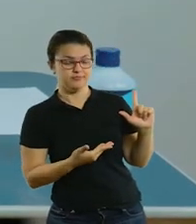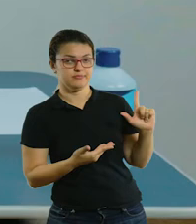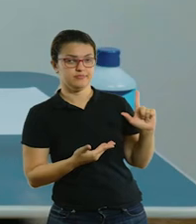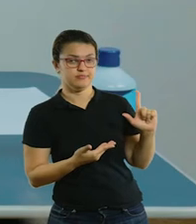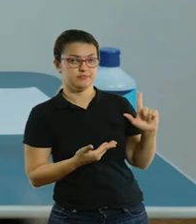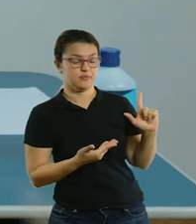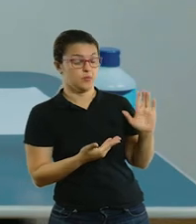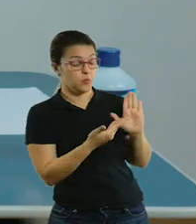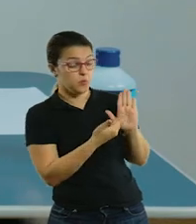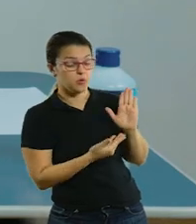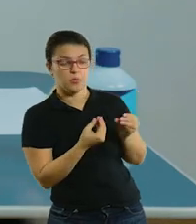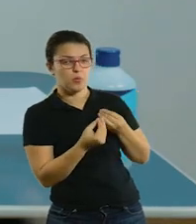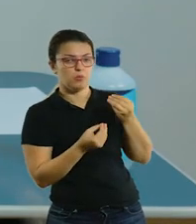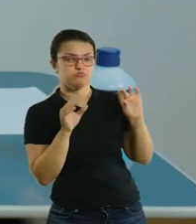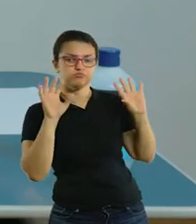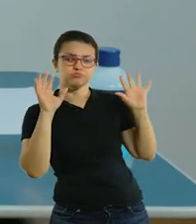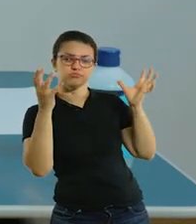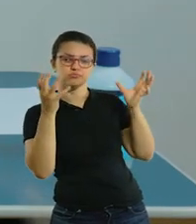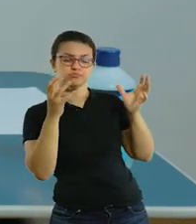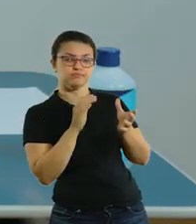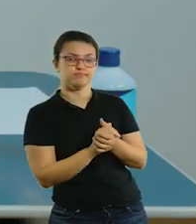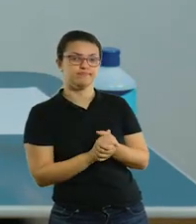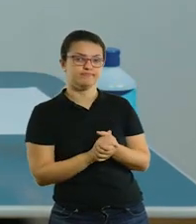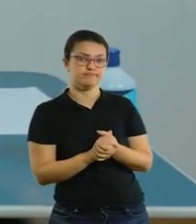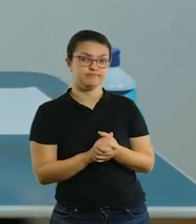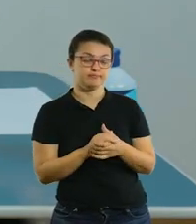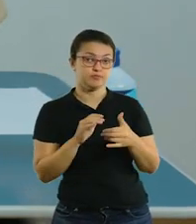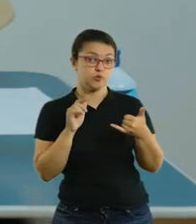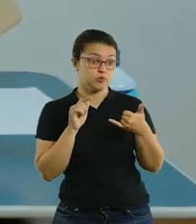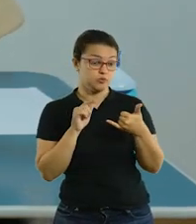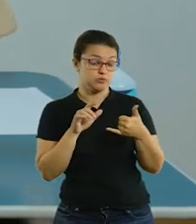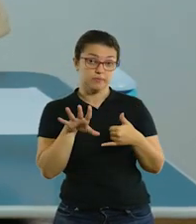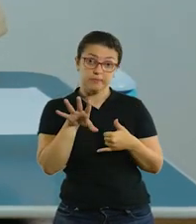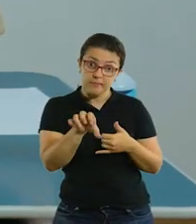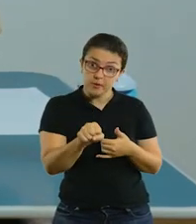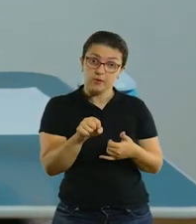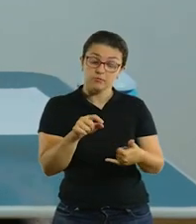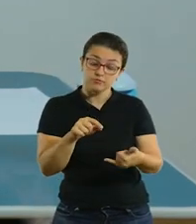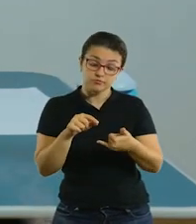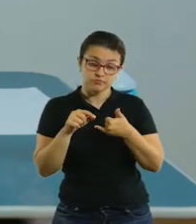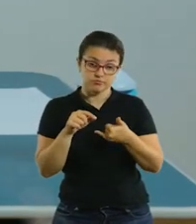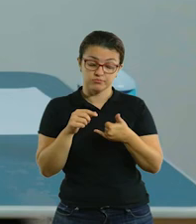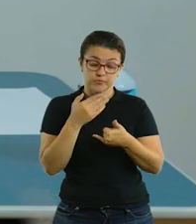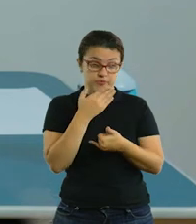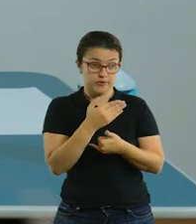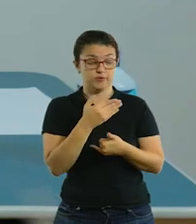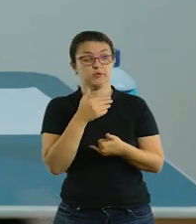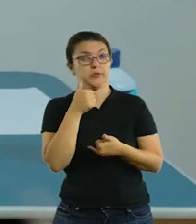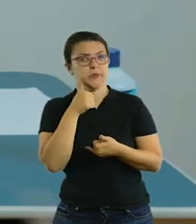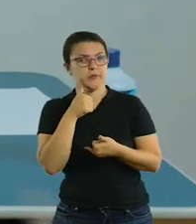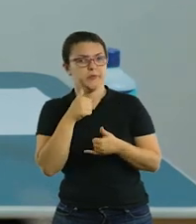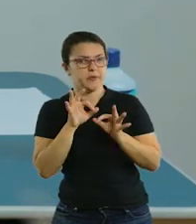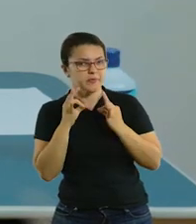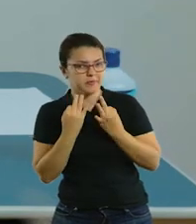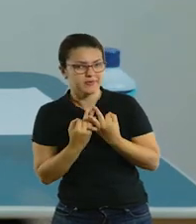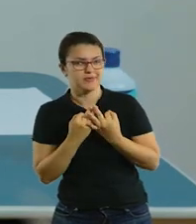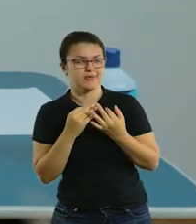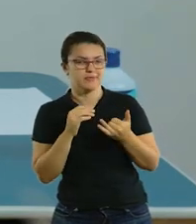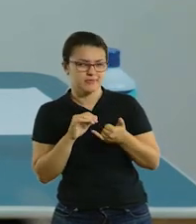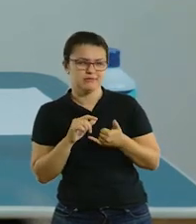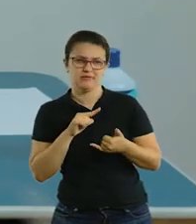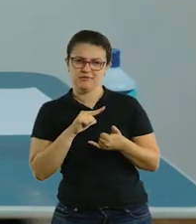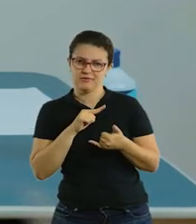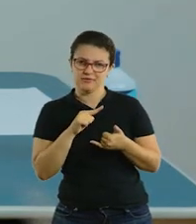tempo. Então, vocês deverão pegar o celular, tá? Pede aí para o adulto da sua casa para deixar vocês olharem o celular. Porque todos os celulares hoje,